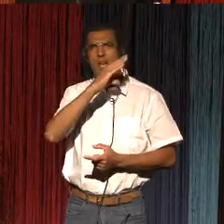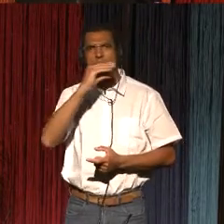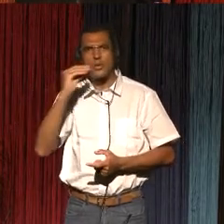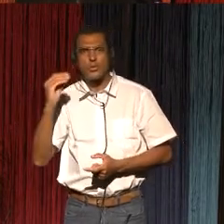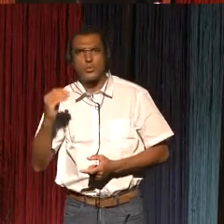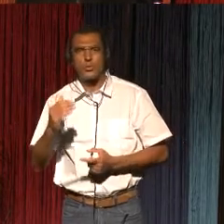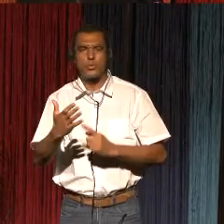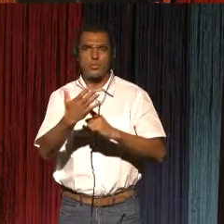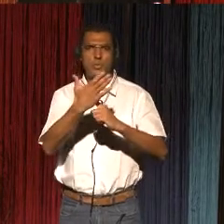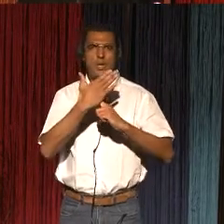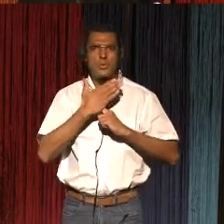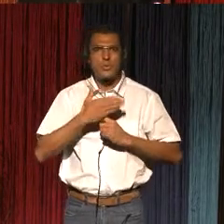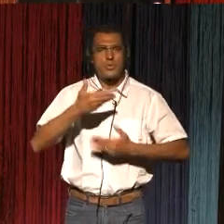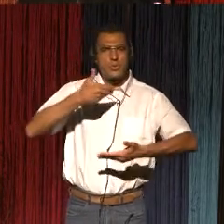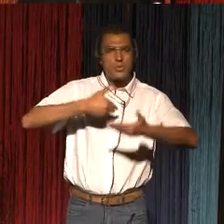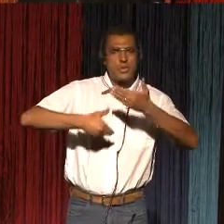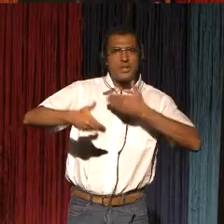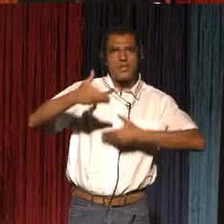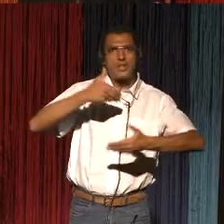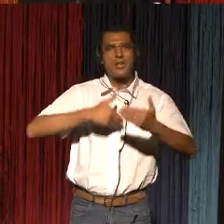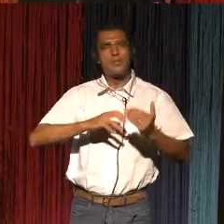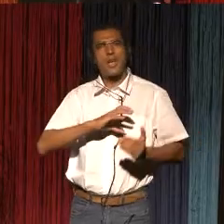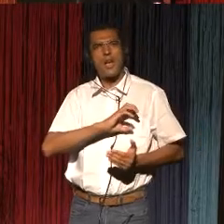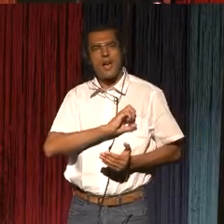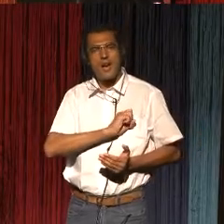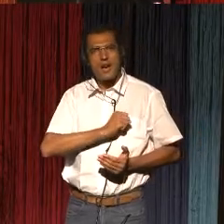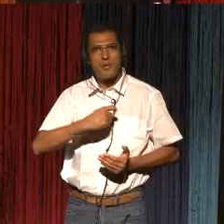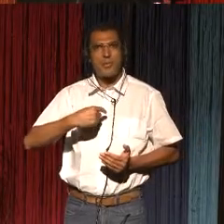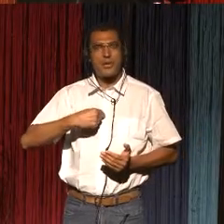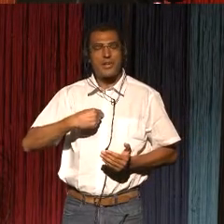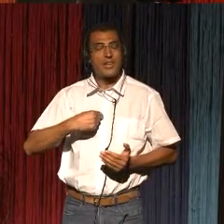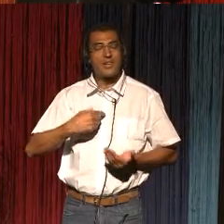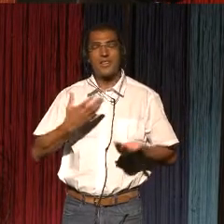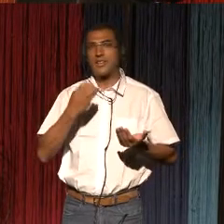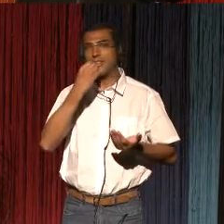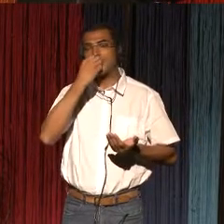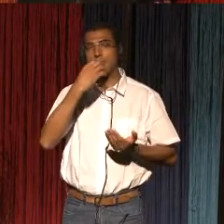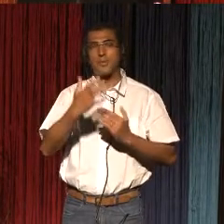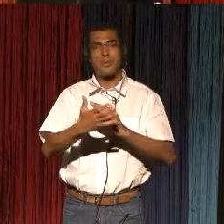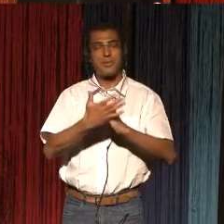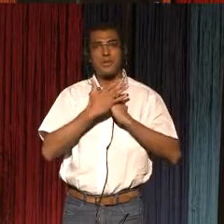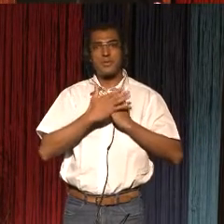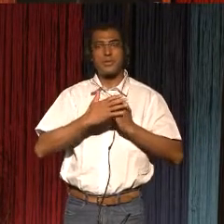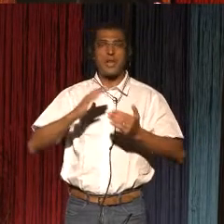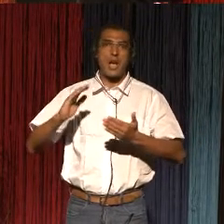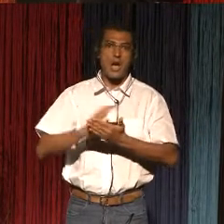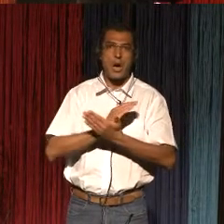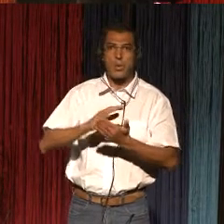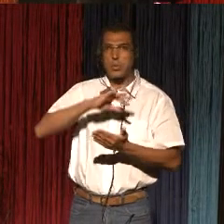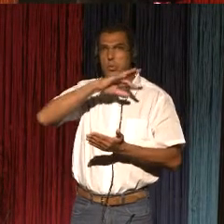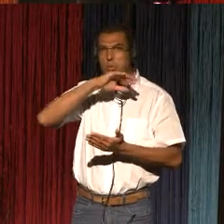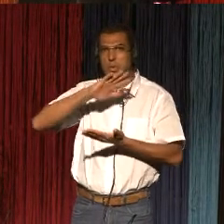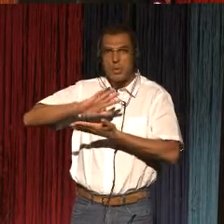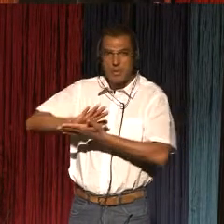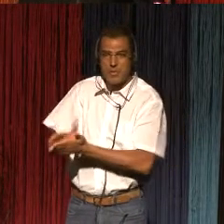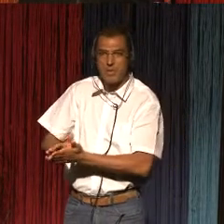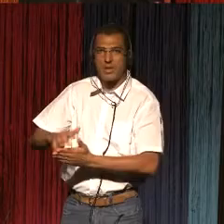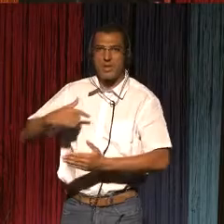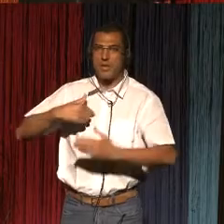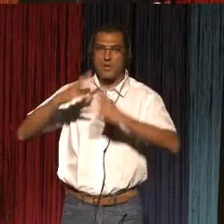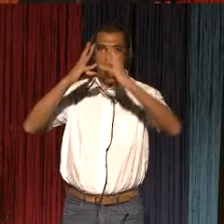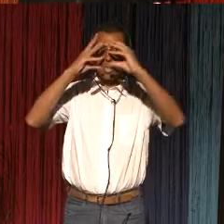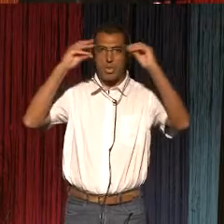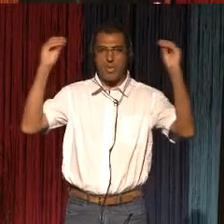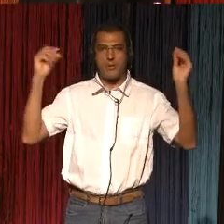mais precisam de nós é se sentirem amadas, respeitadas e valorizadas. Não